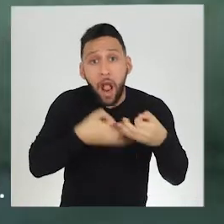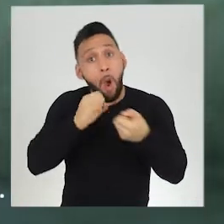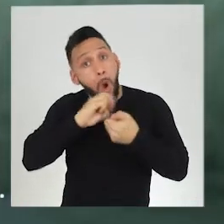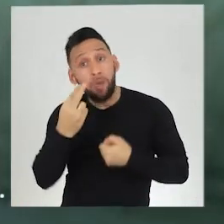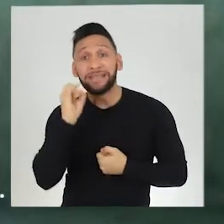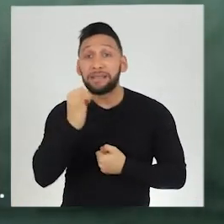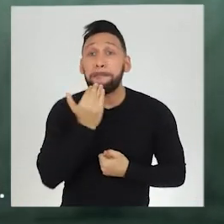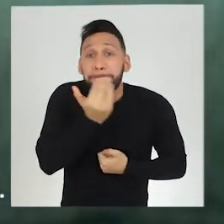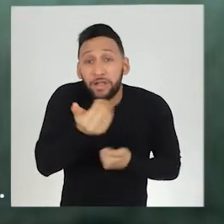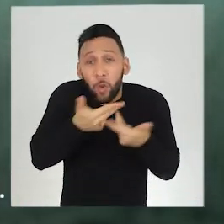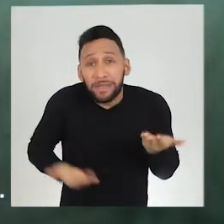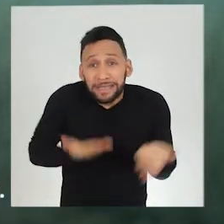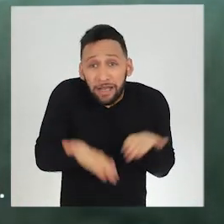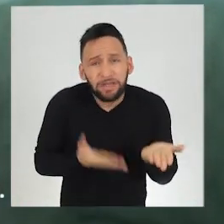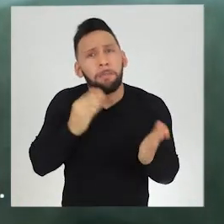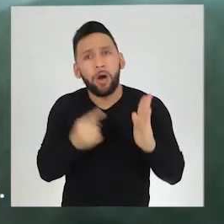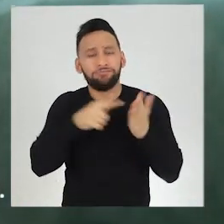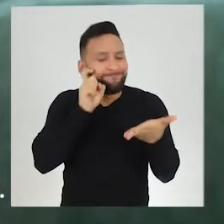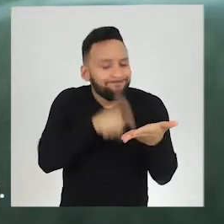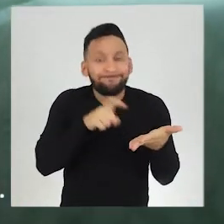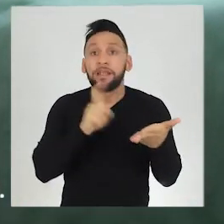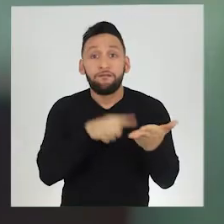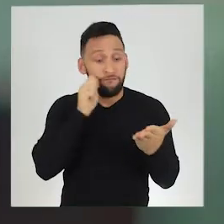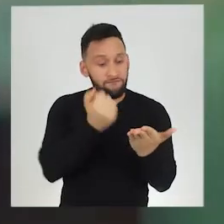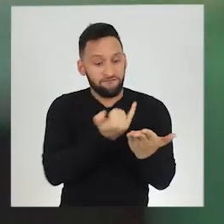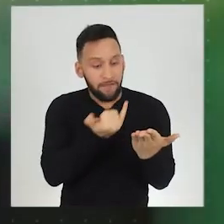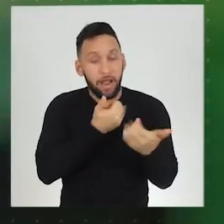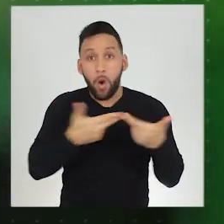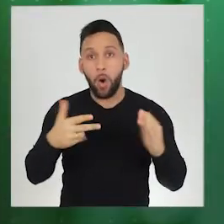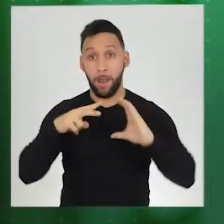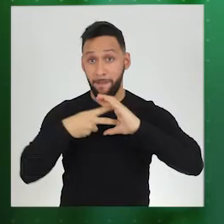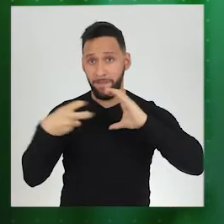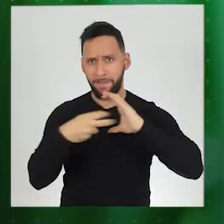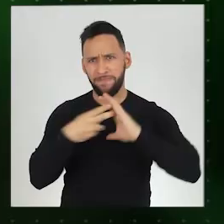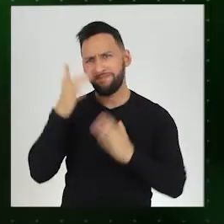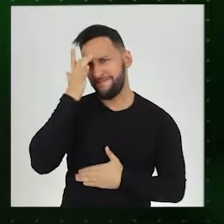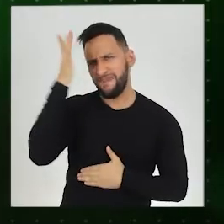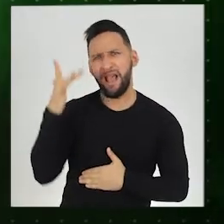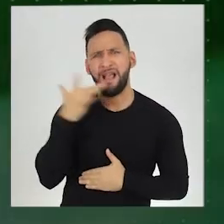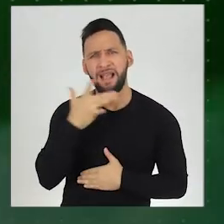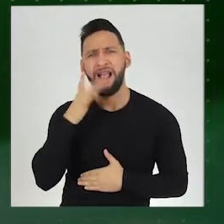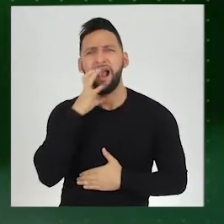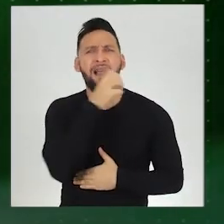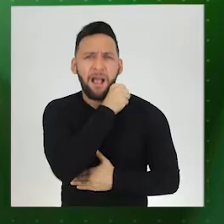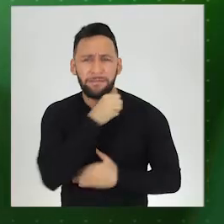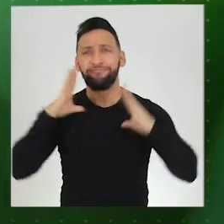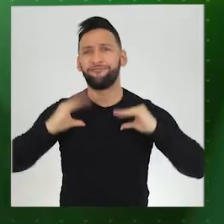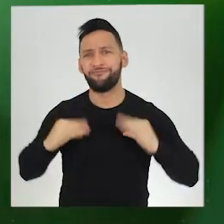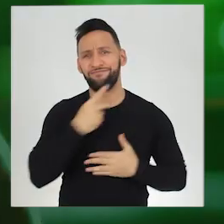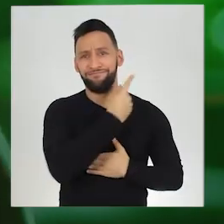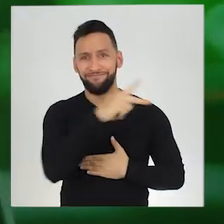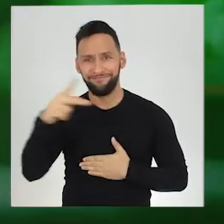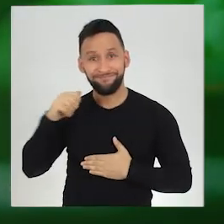e sugerir melhorias em um atendimento ou serviço público. Ceará App, mais praticidade e